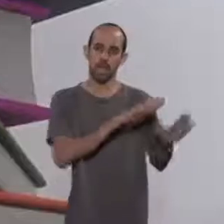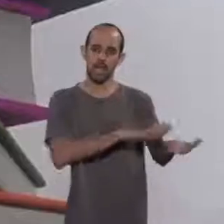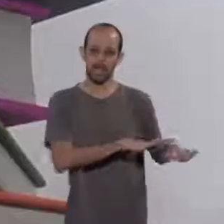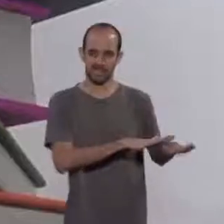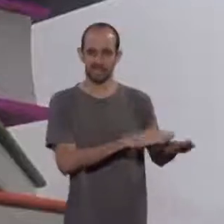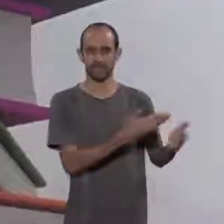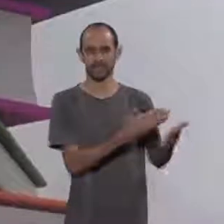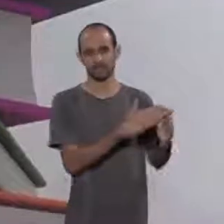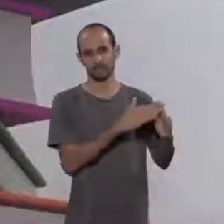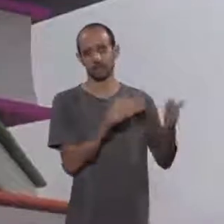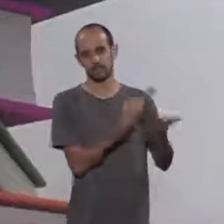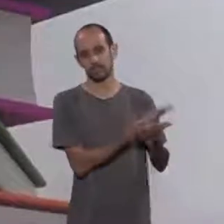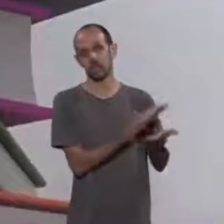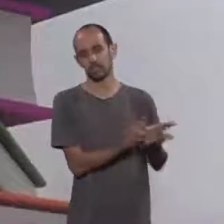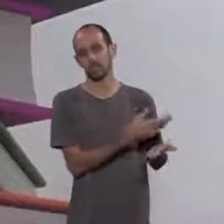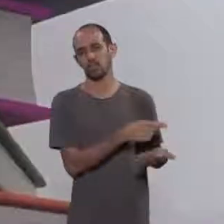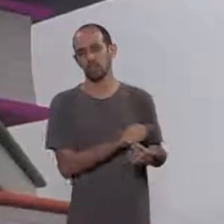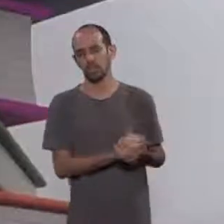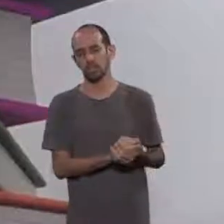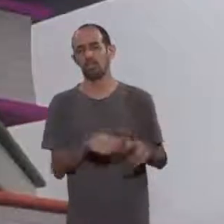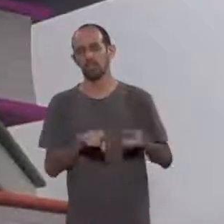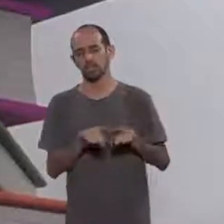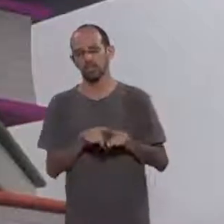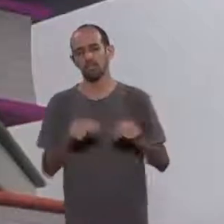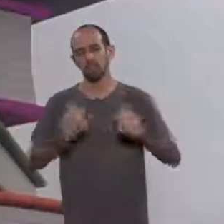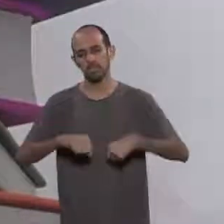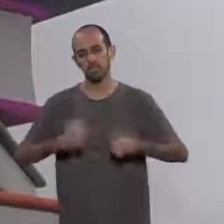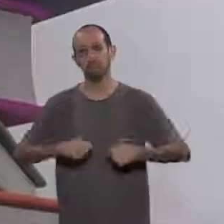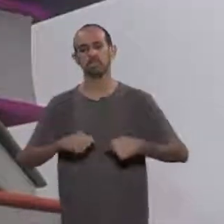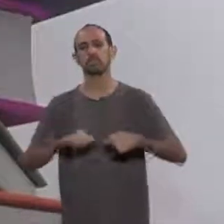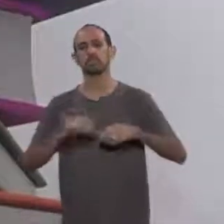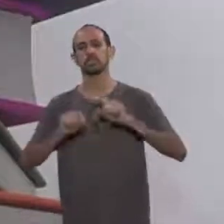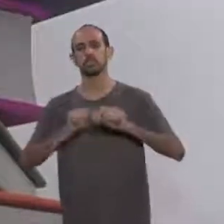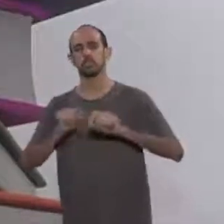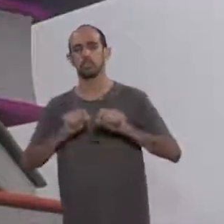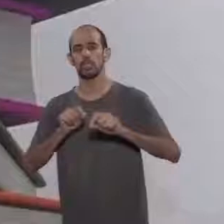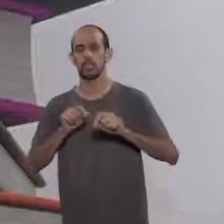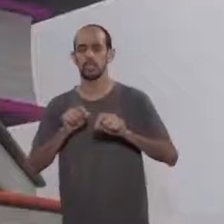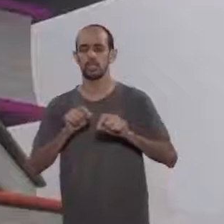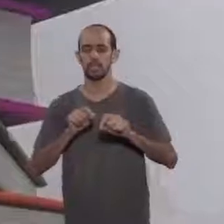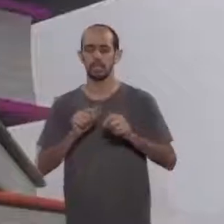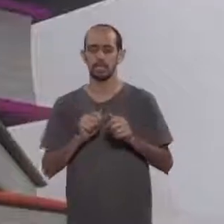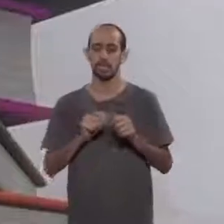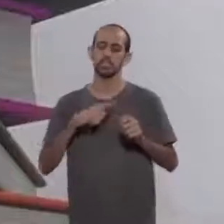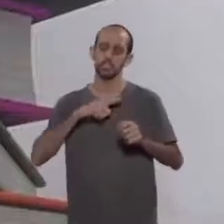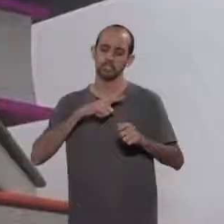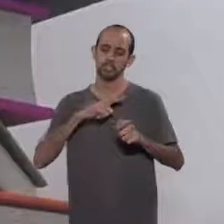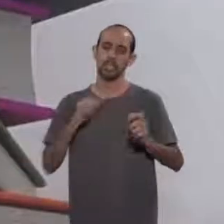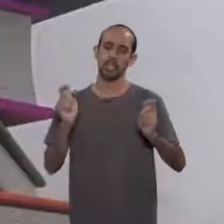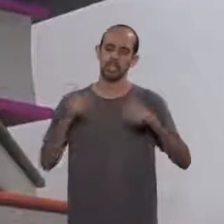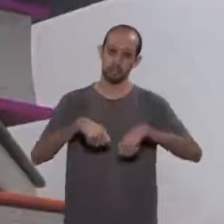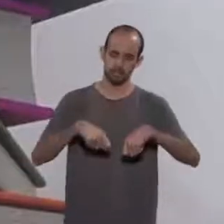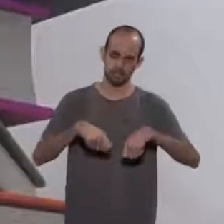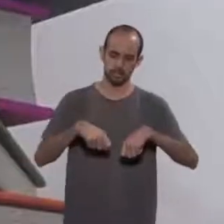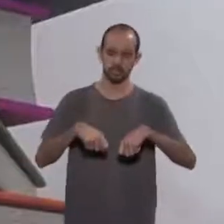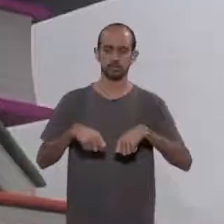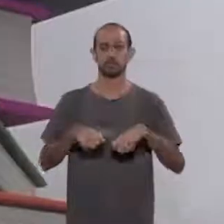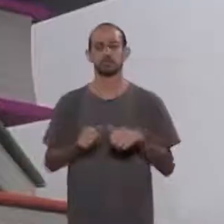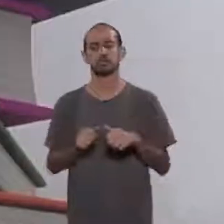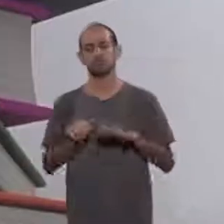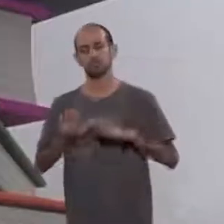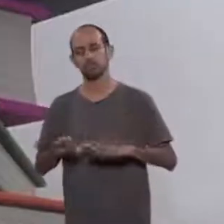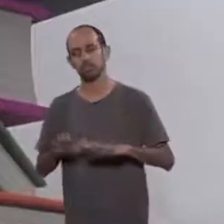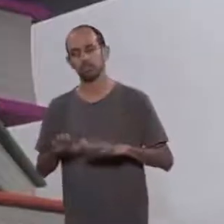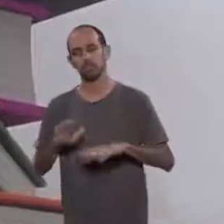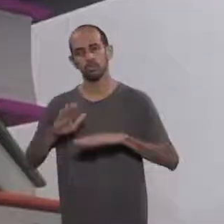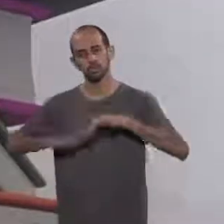acredito que o que precisa cada vez mais é que nós tenhamos, lógico que nós sabemos que nós já temos capacitações e tudo,